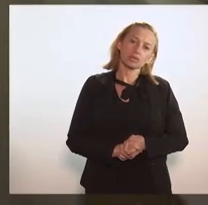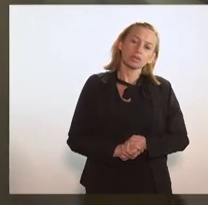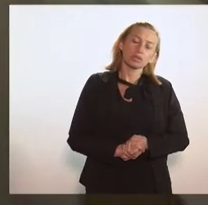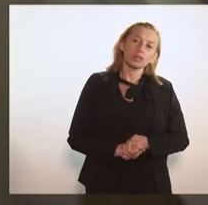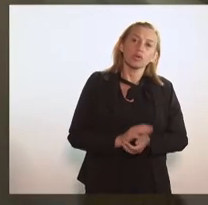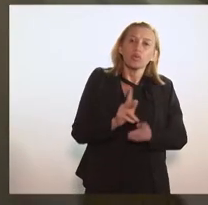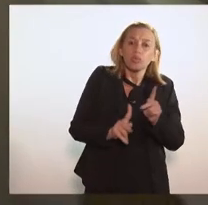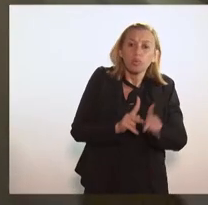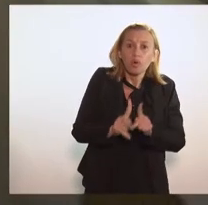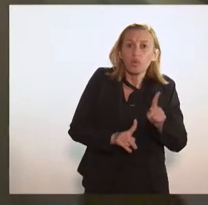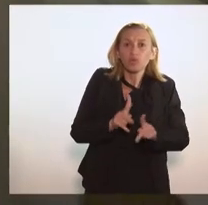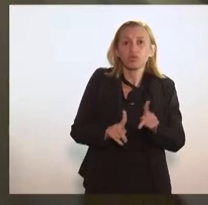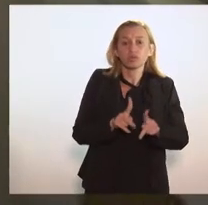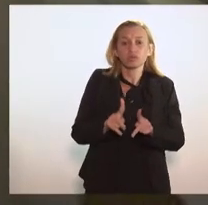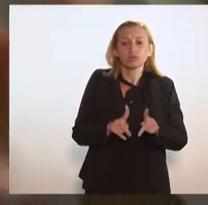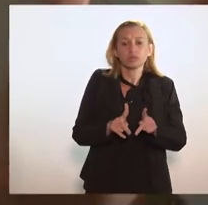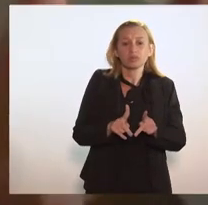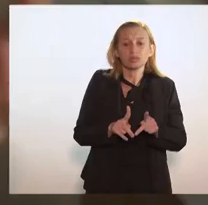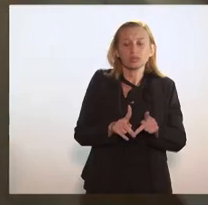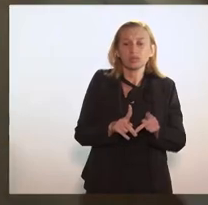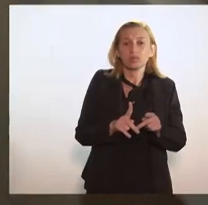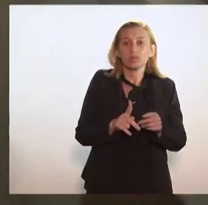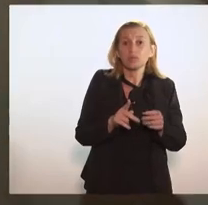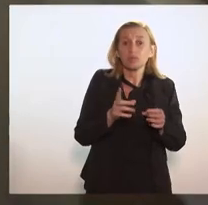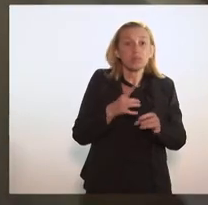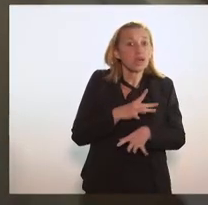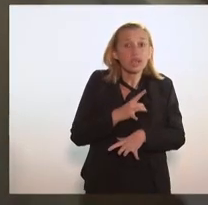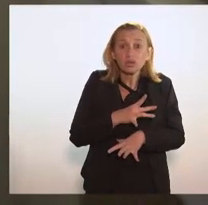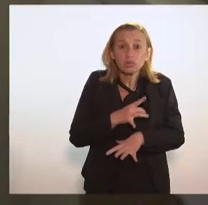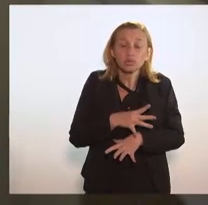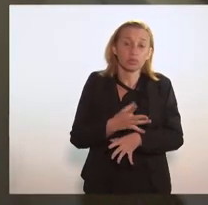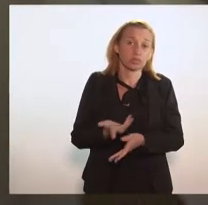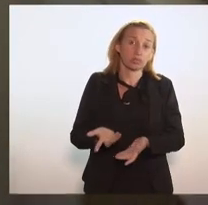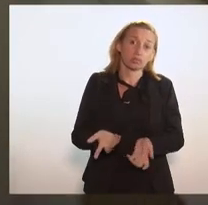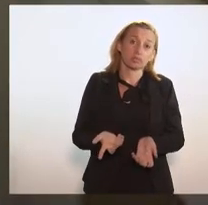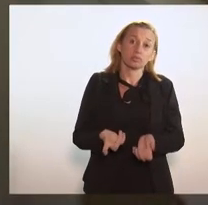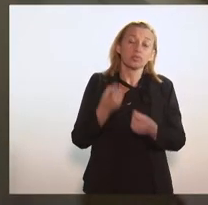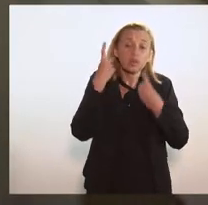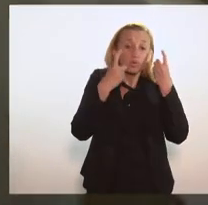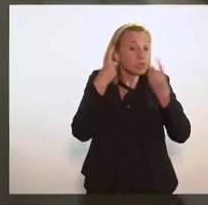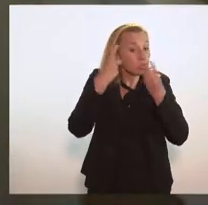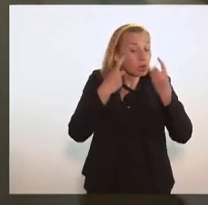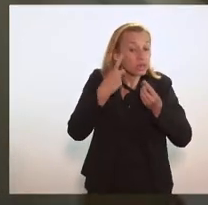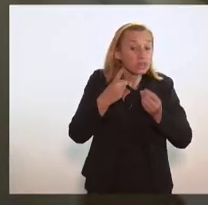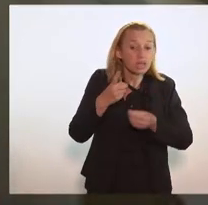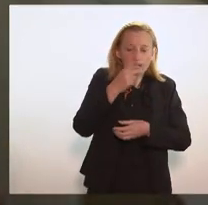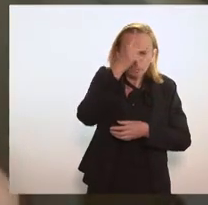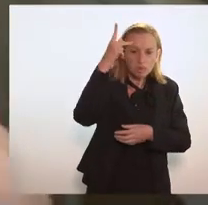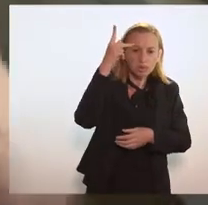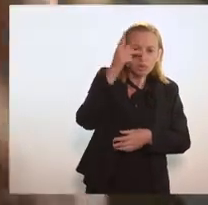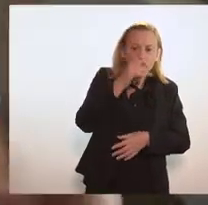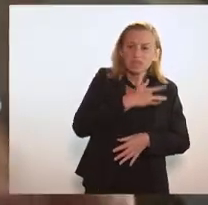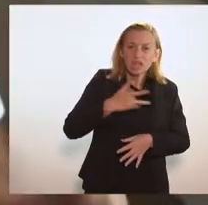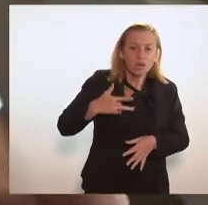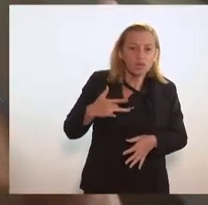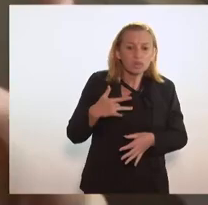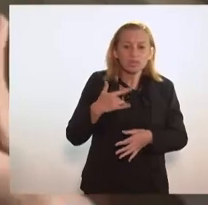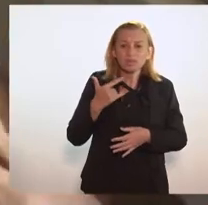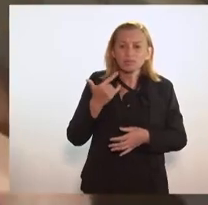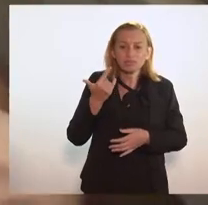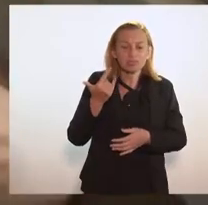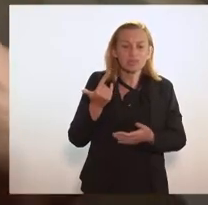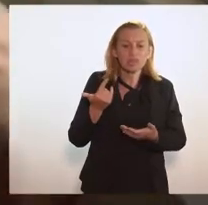população tem Pânico o pessoal da saúde já não aguenta mais